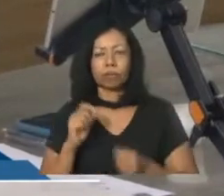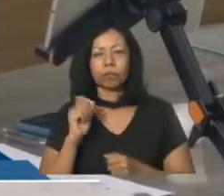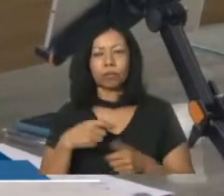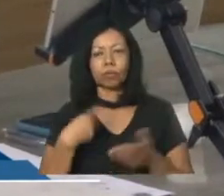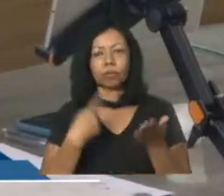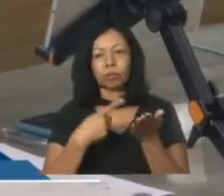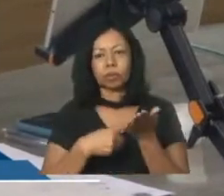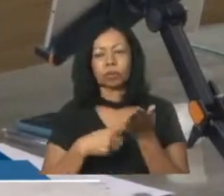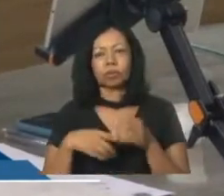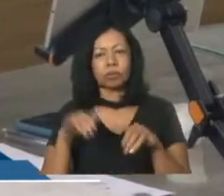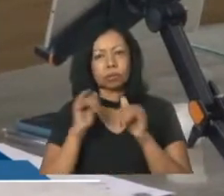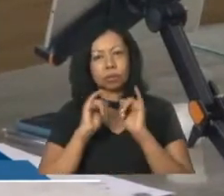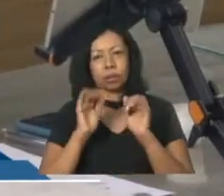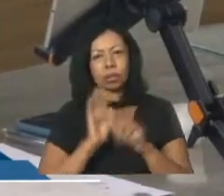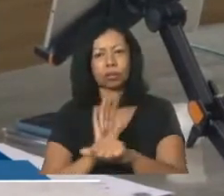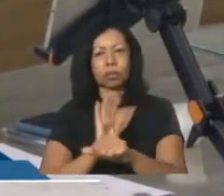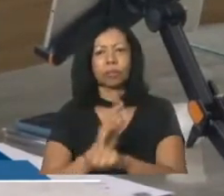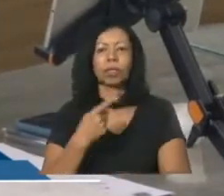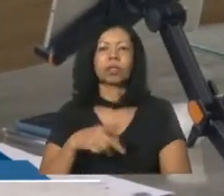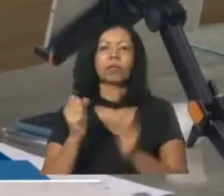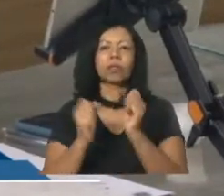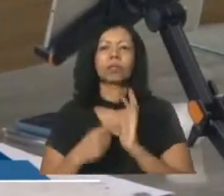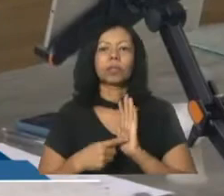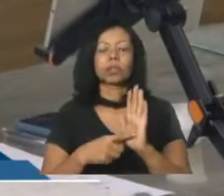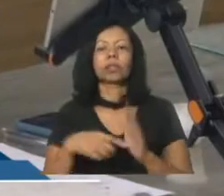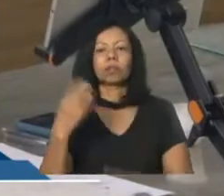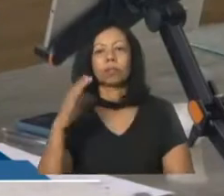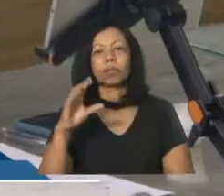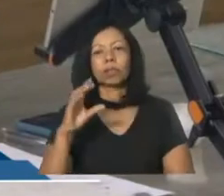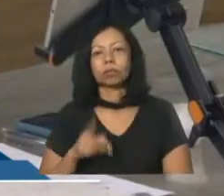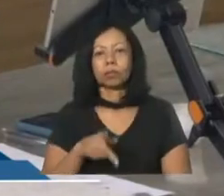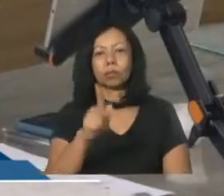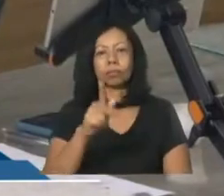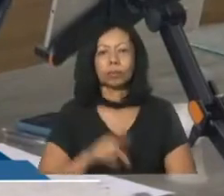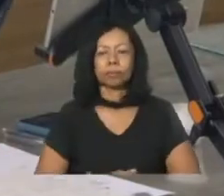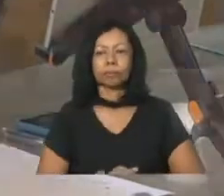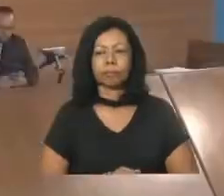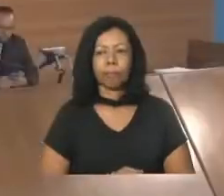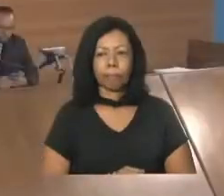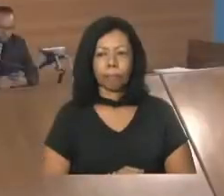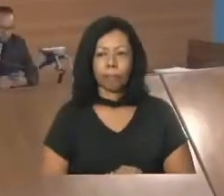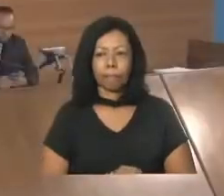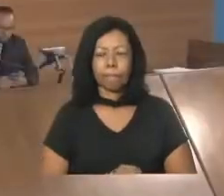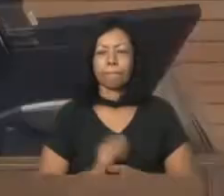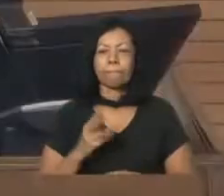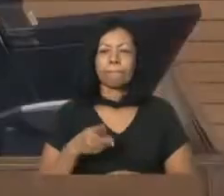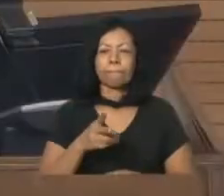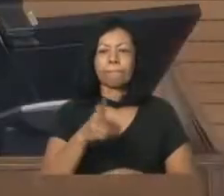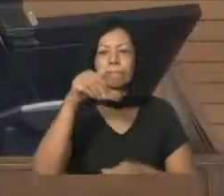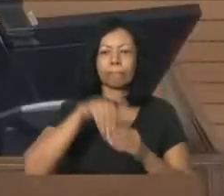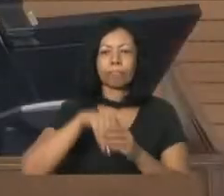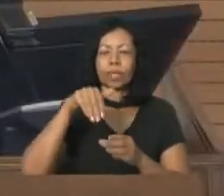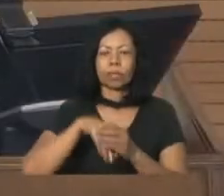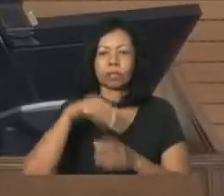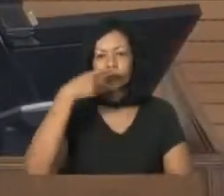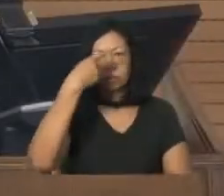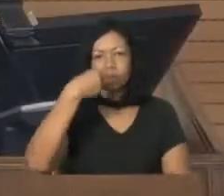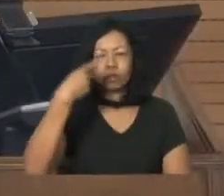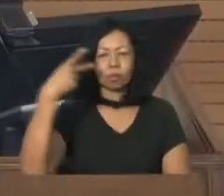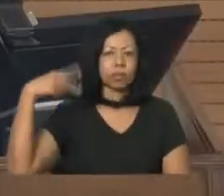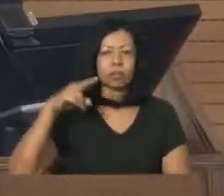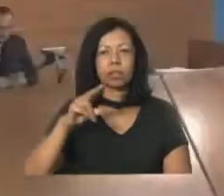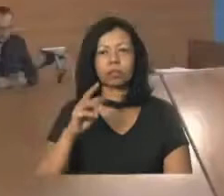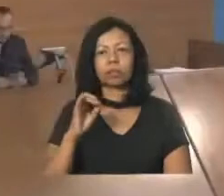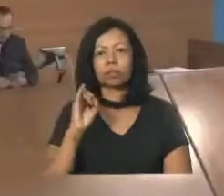o comprometimento de mandar recurso para que elas possam representar Cubatão cada vez mais. Continua em votação. A palavra, vereador